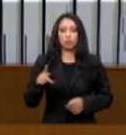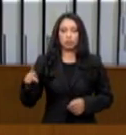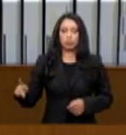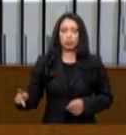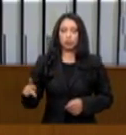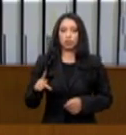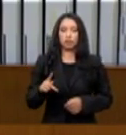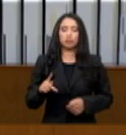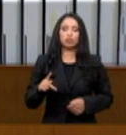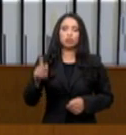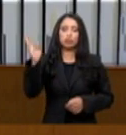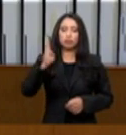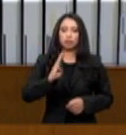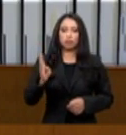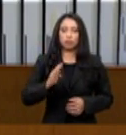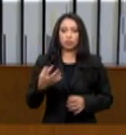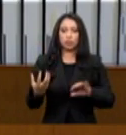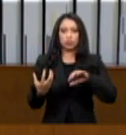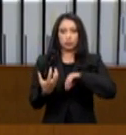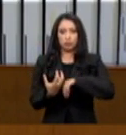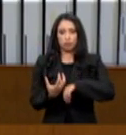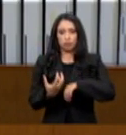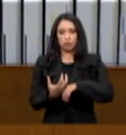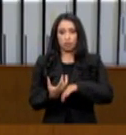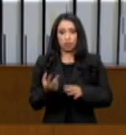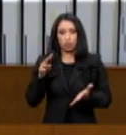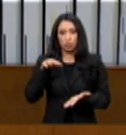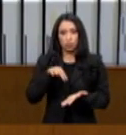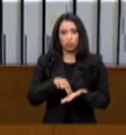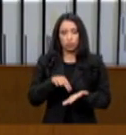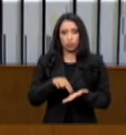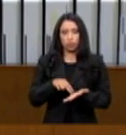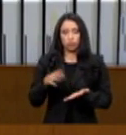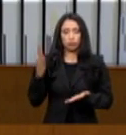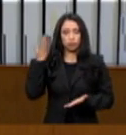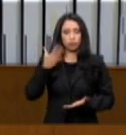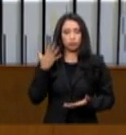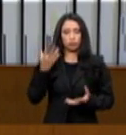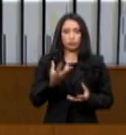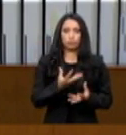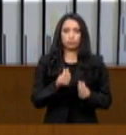Nacional. Vários amici curiae inscritos.